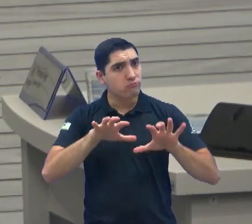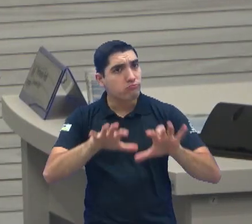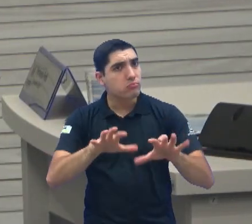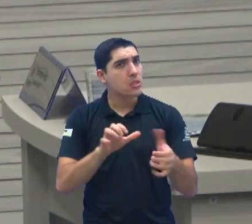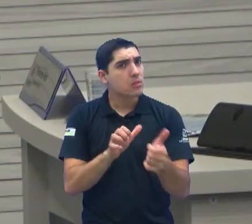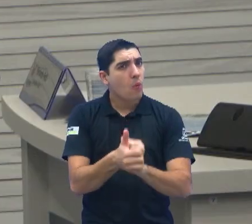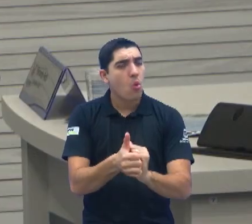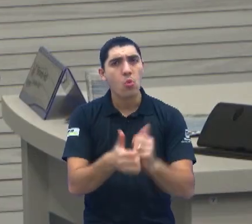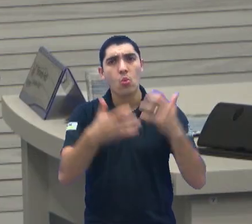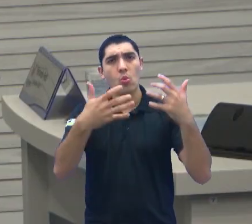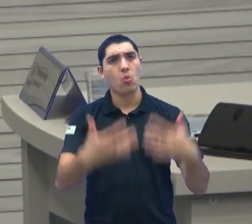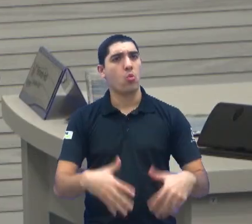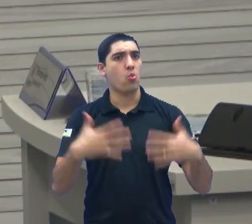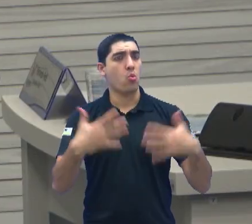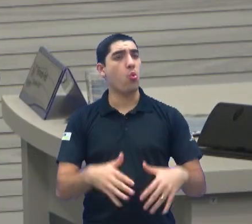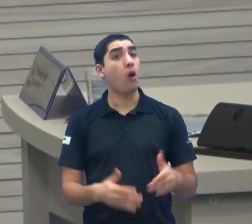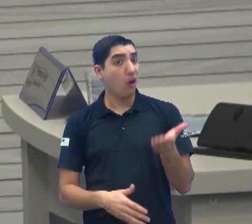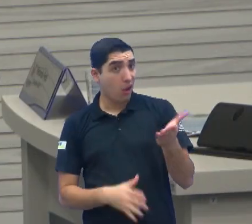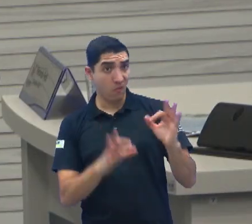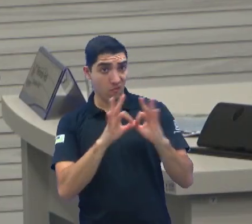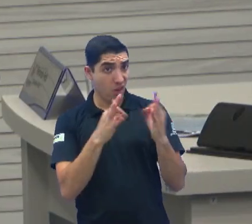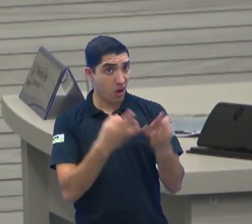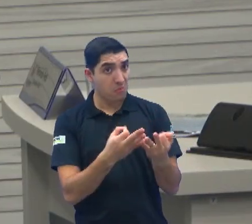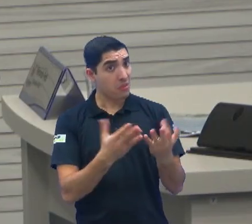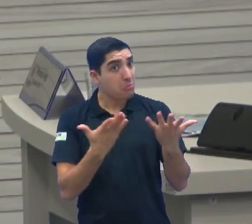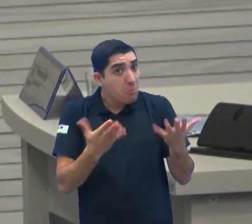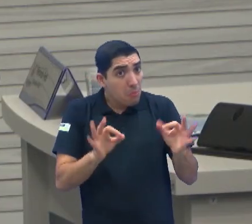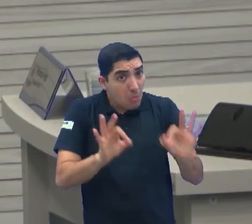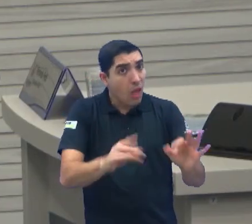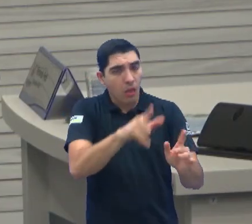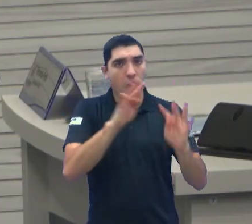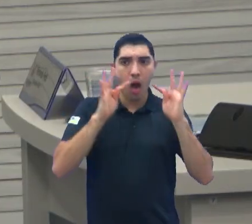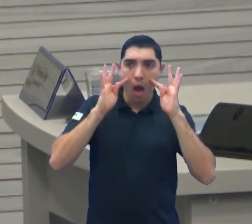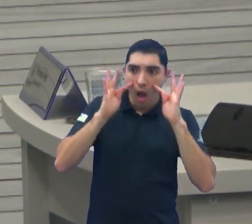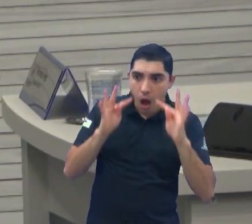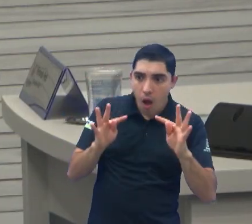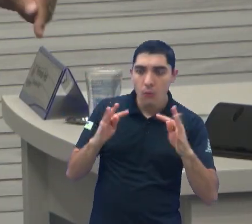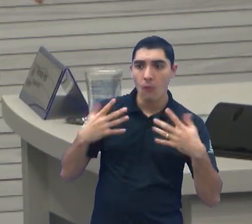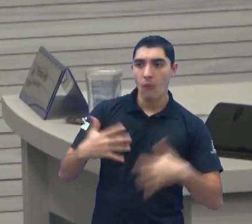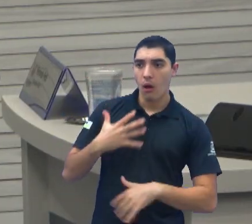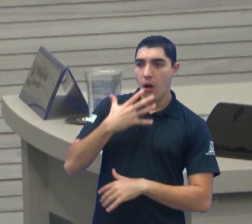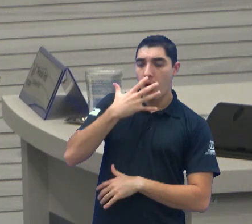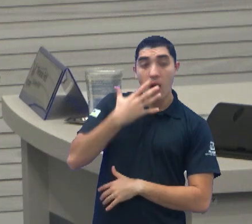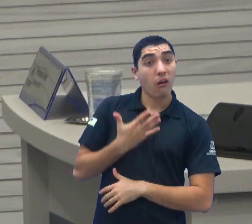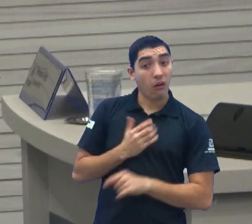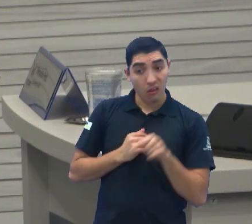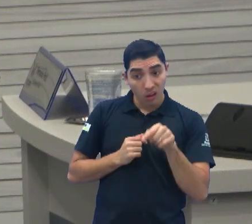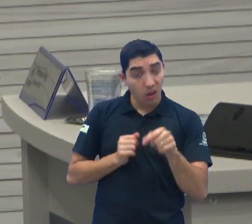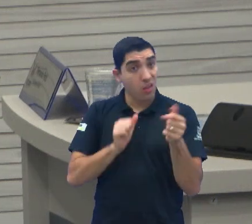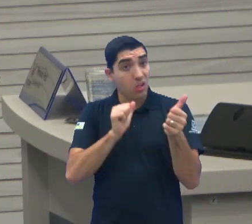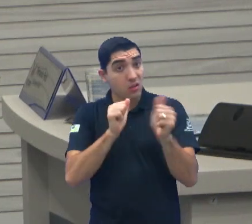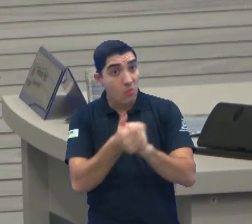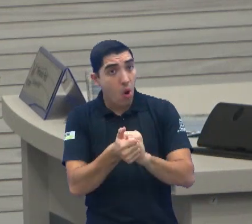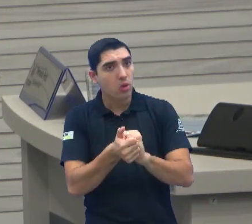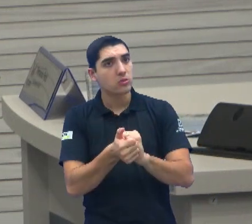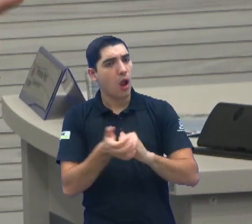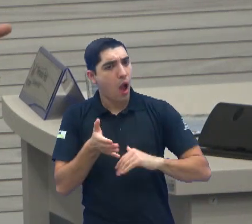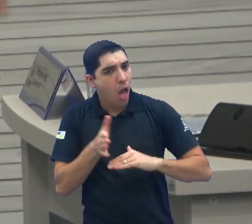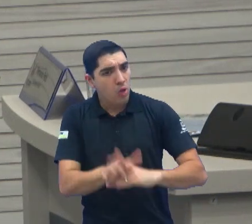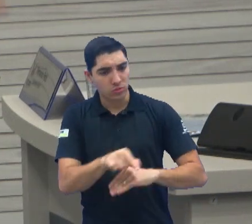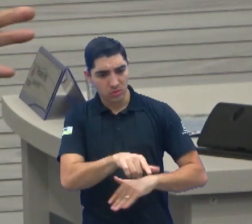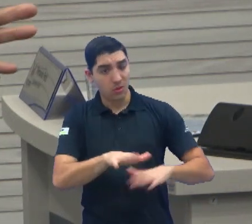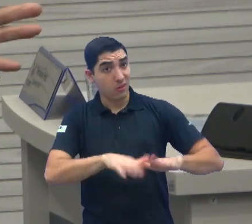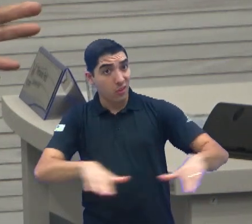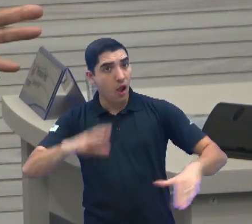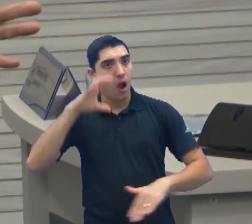família pode ser testemunha disso, né? A mãe que está aqui. O esporte, eles ensinam a criança a obedecer